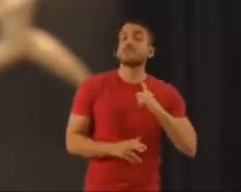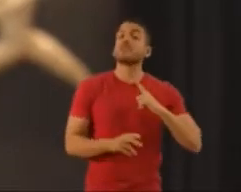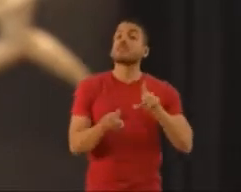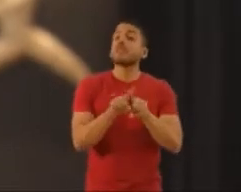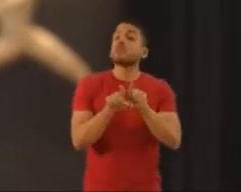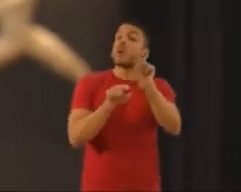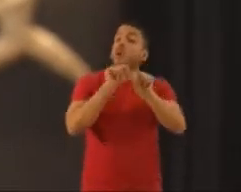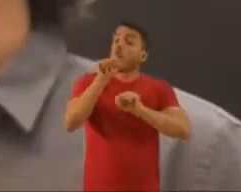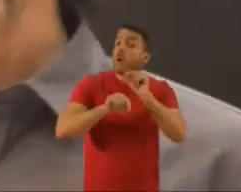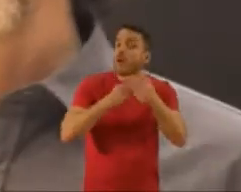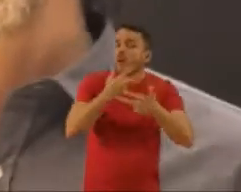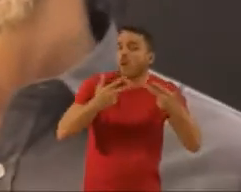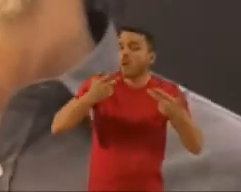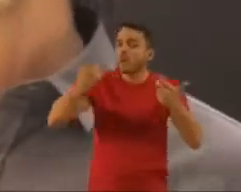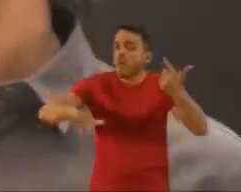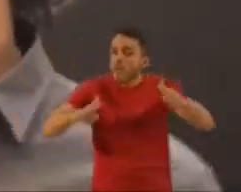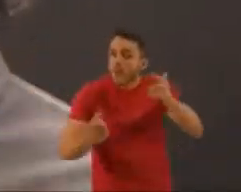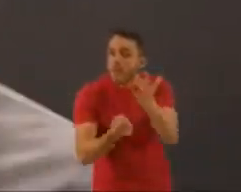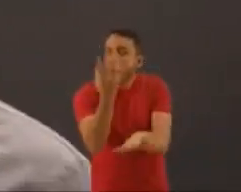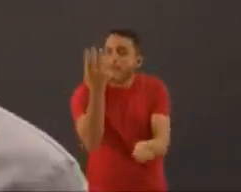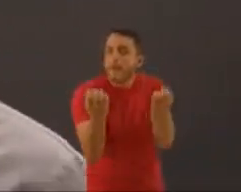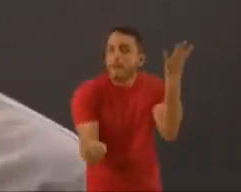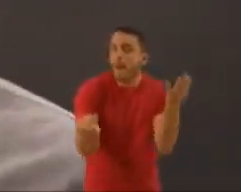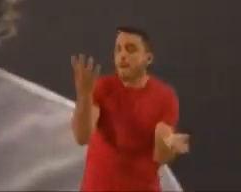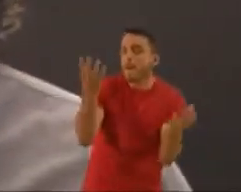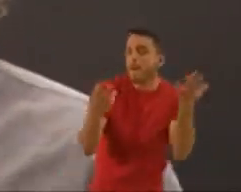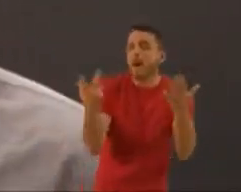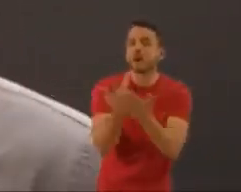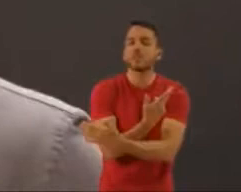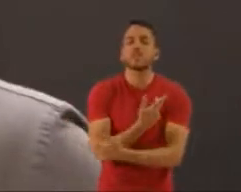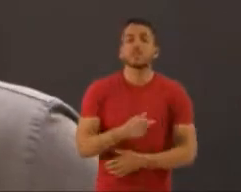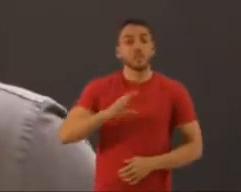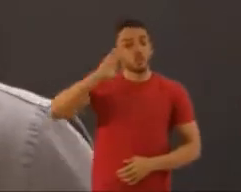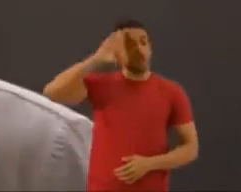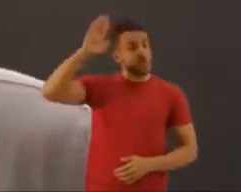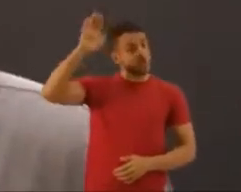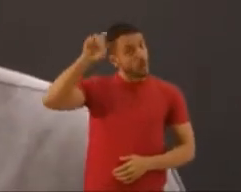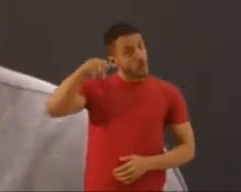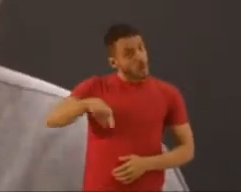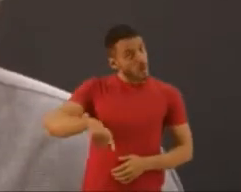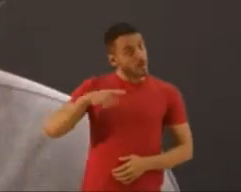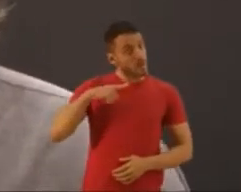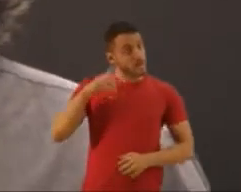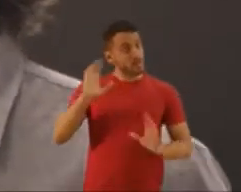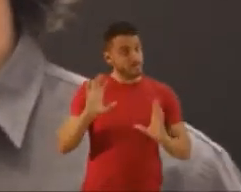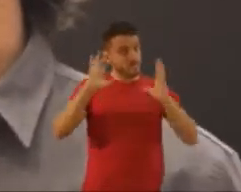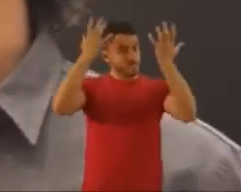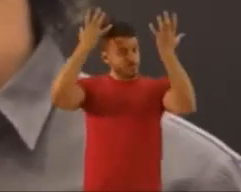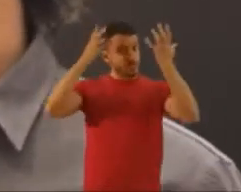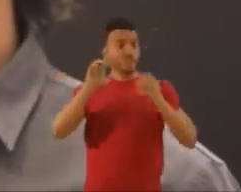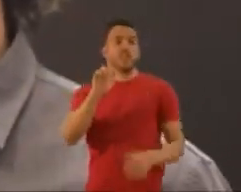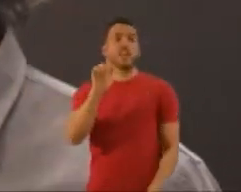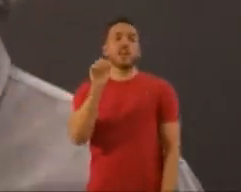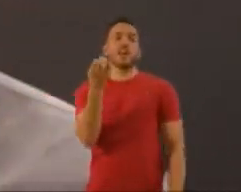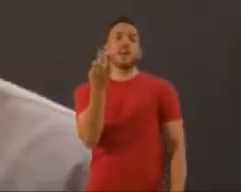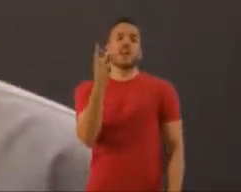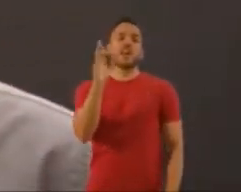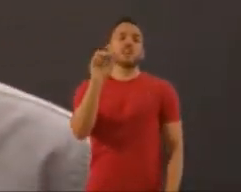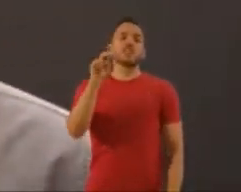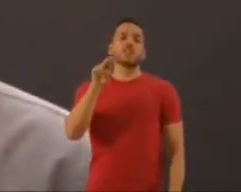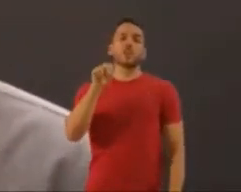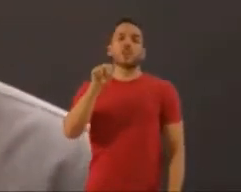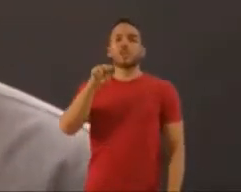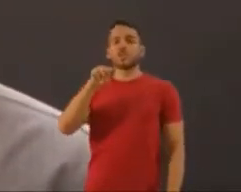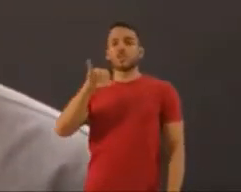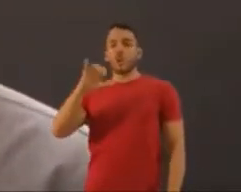coisas acontecendo na cidade. Nosso principal evento é o Festival Gastronômico de Marília, que já estamos